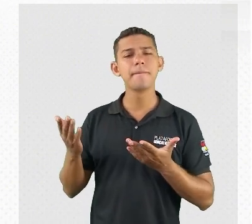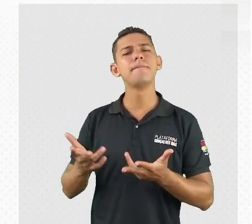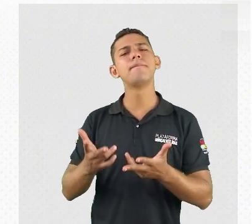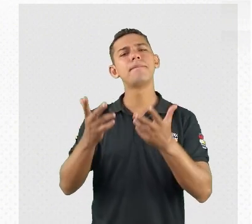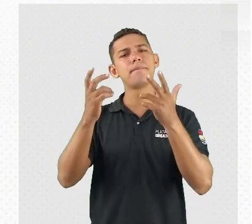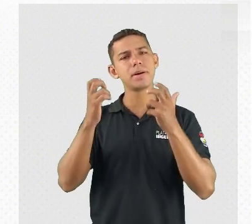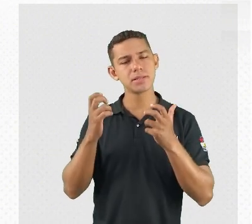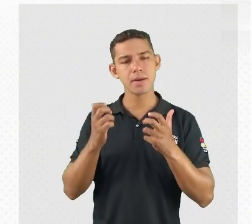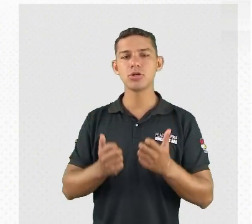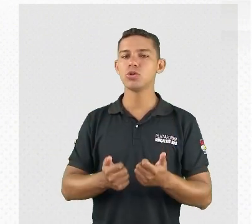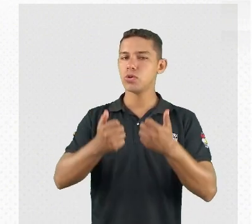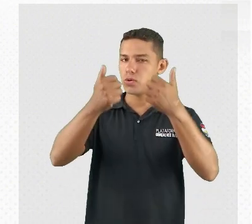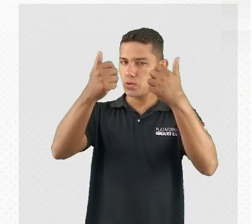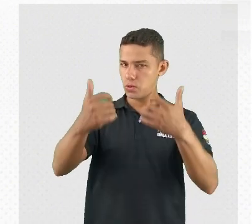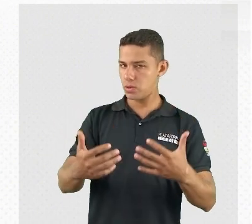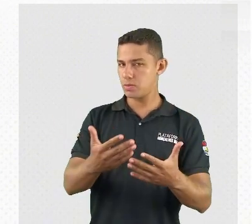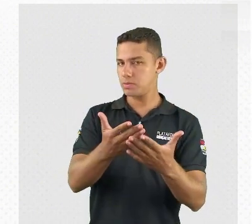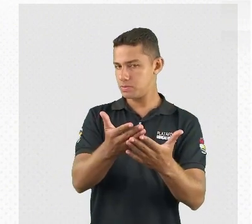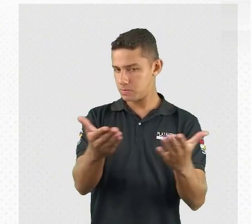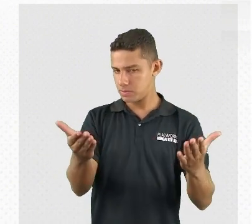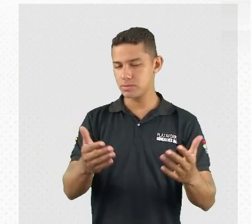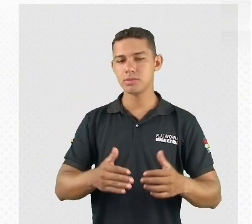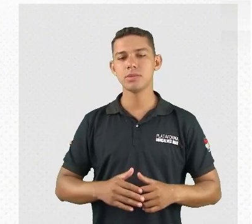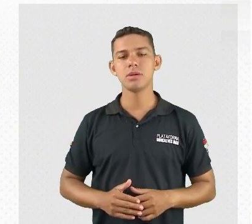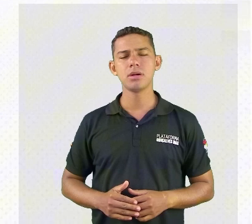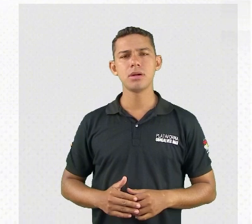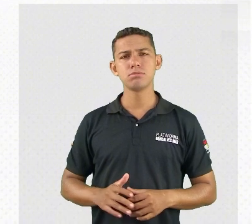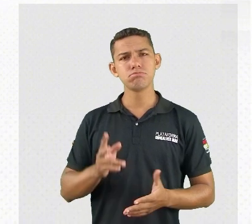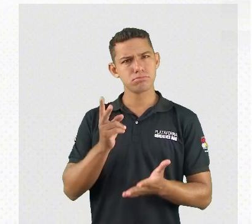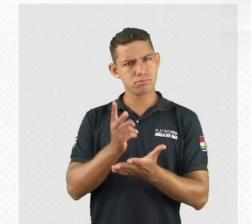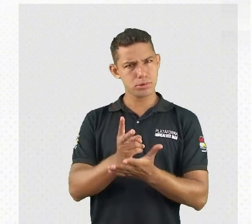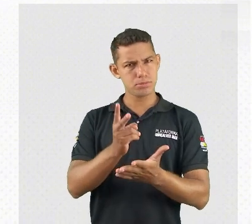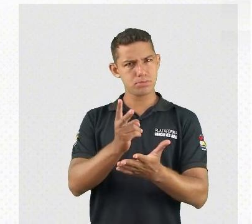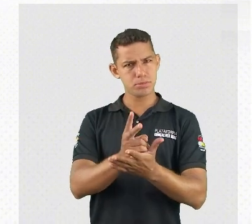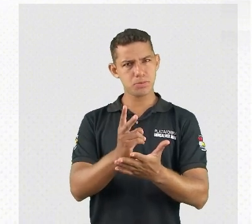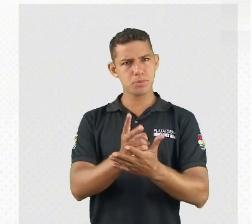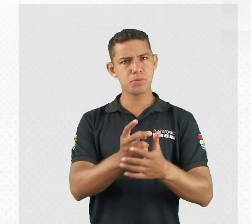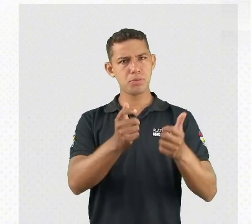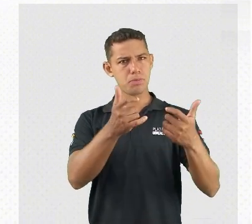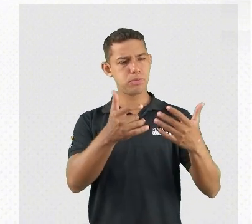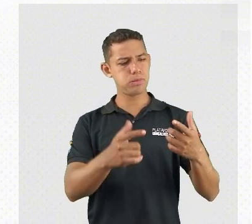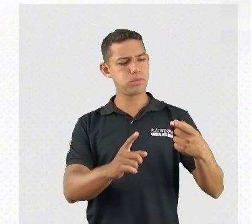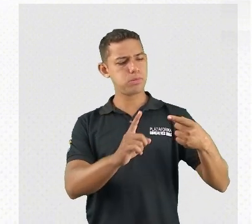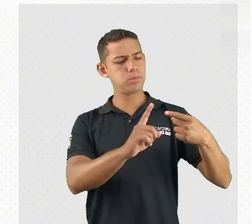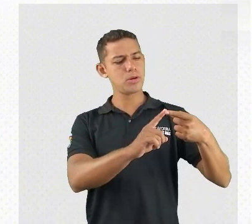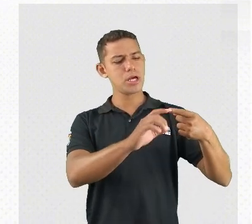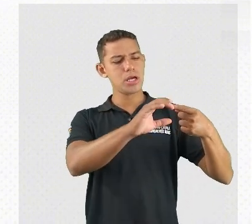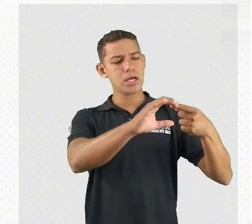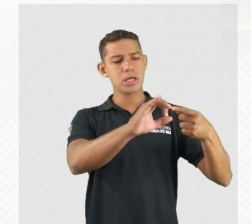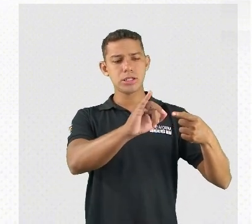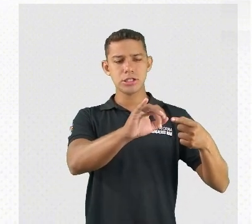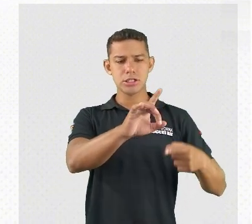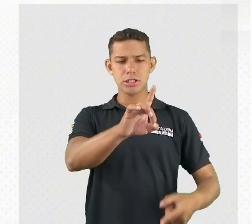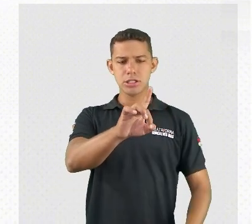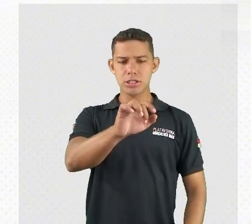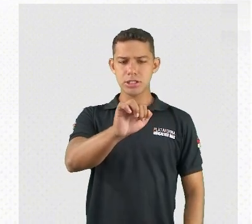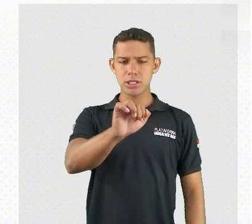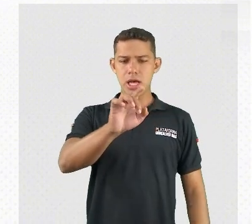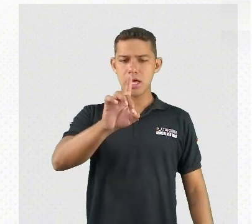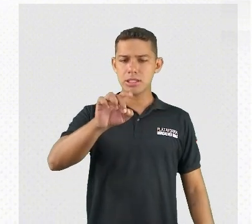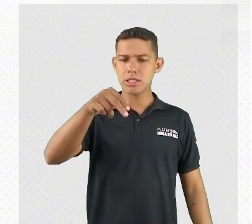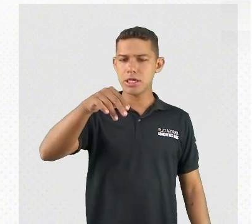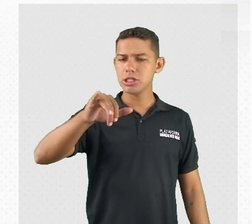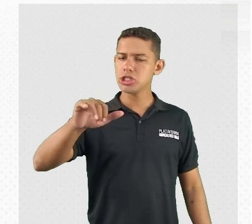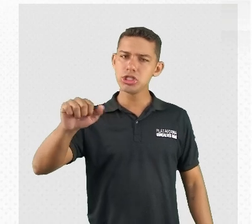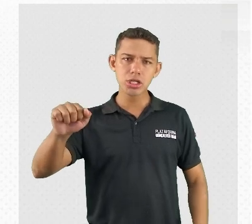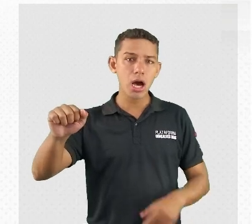percebe, como eu falei para vocês, sempre que ouvirmos falar de cidadania, a gente está partindo de algum conceito de cidadania,